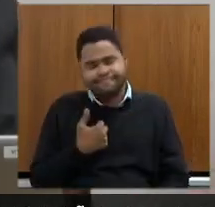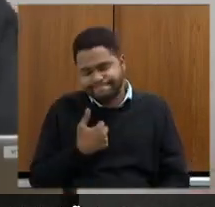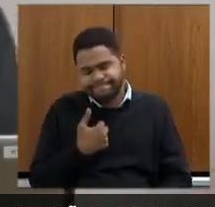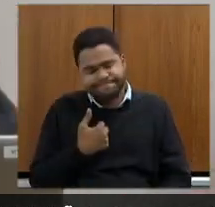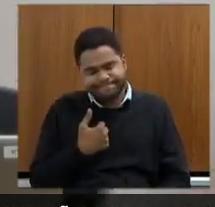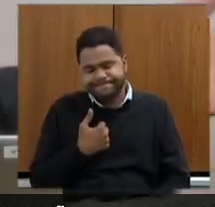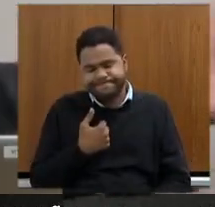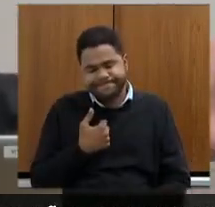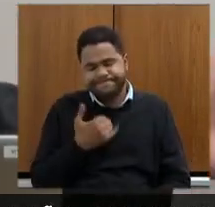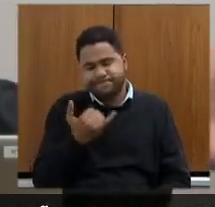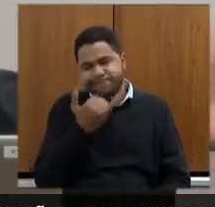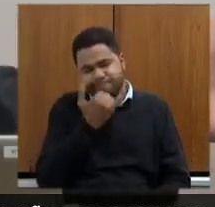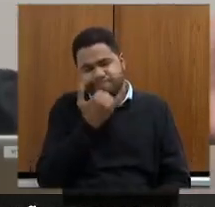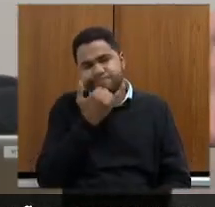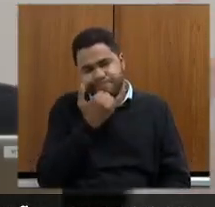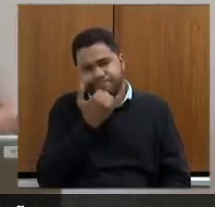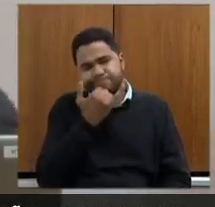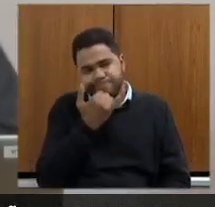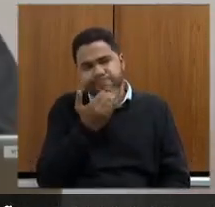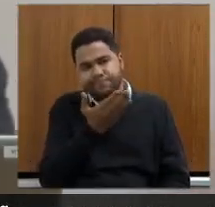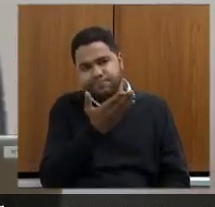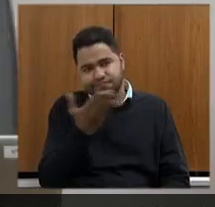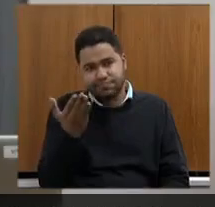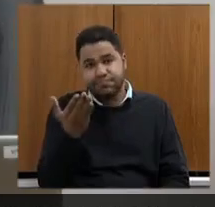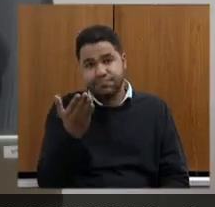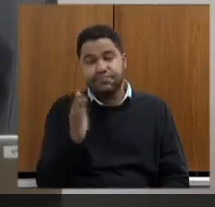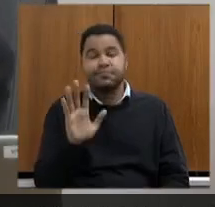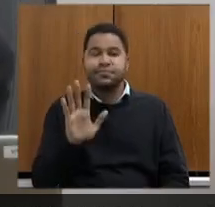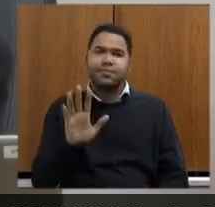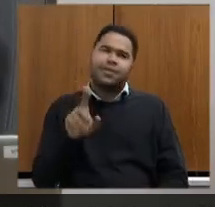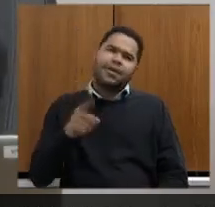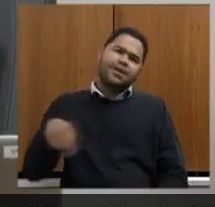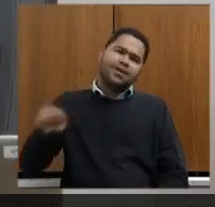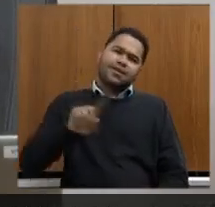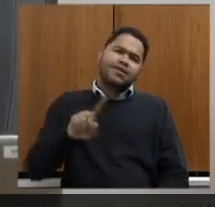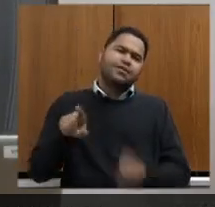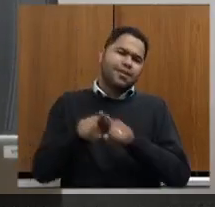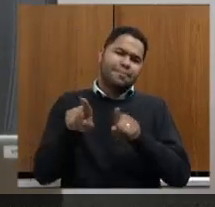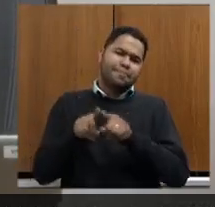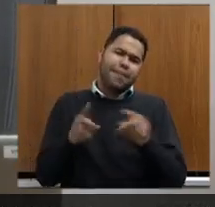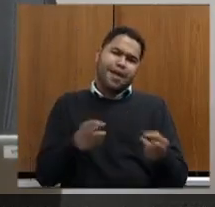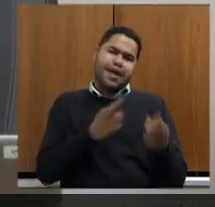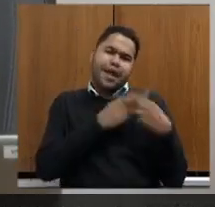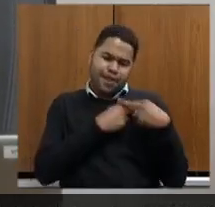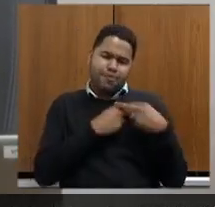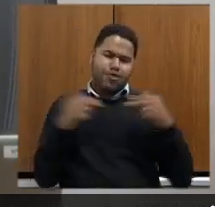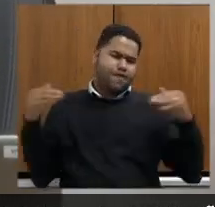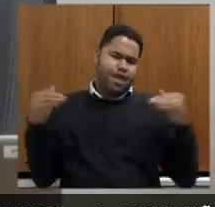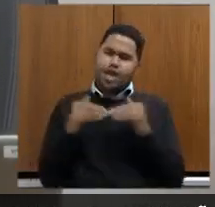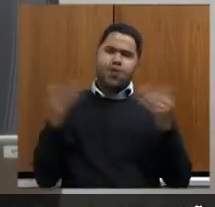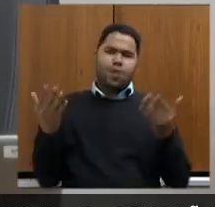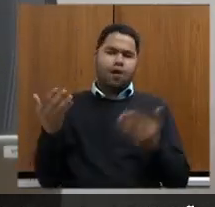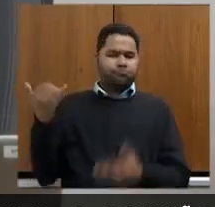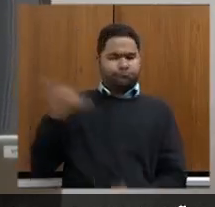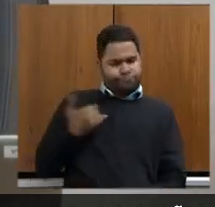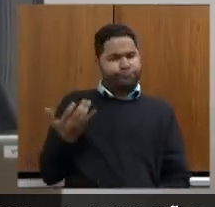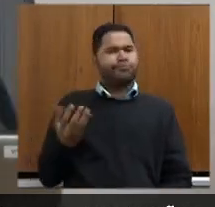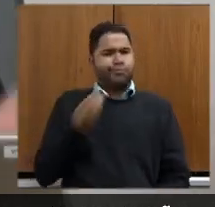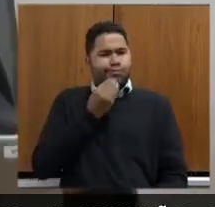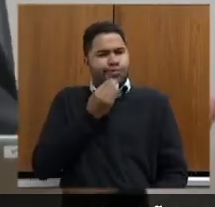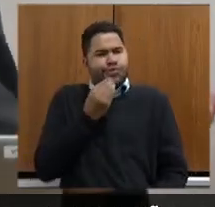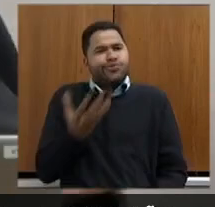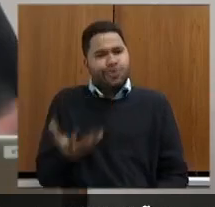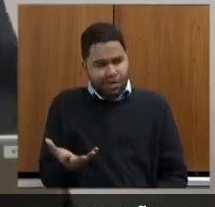cuidado peço desculpas seus colegas mas eles também são co-responsáveis devia ter me lembrado então